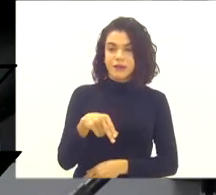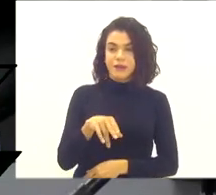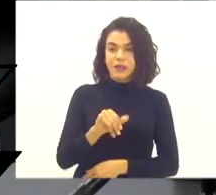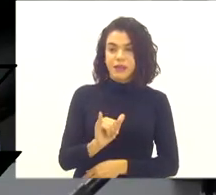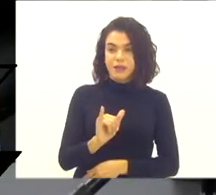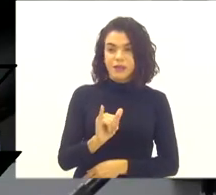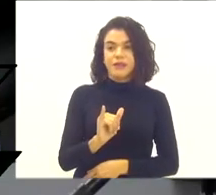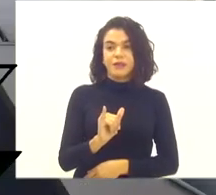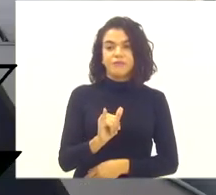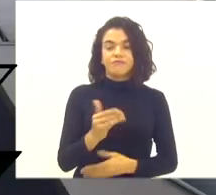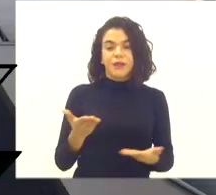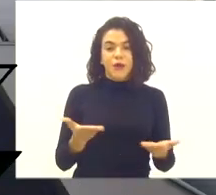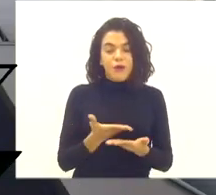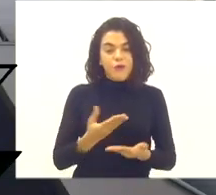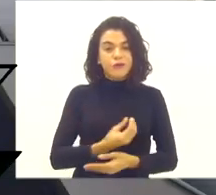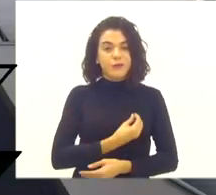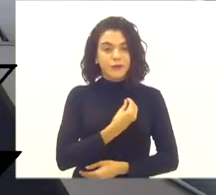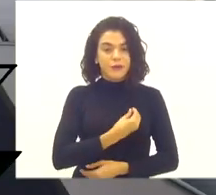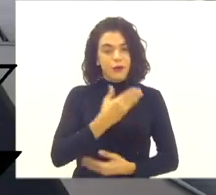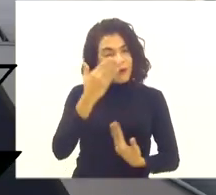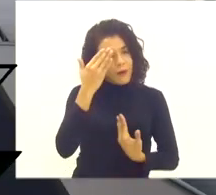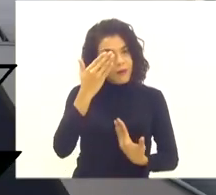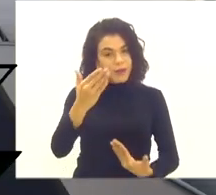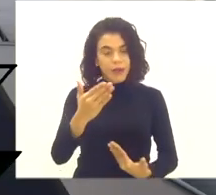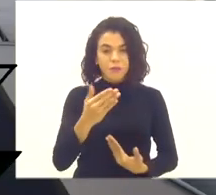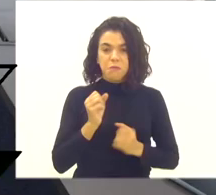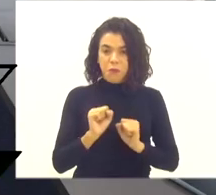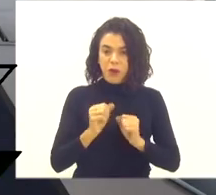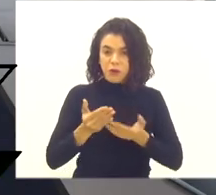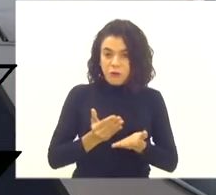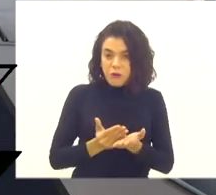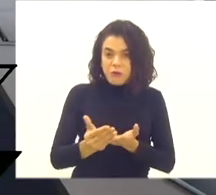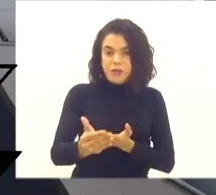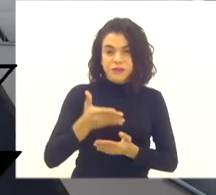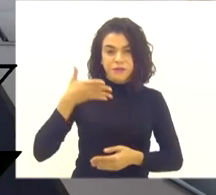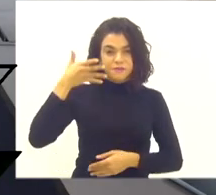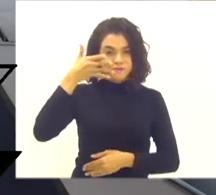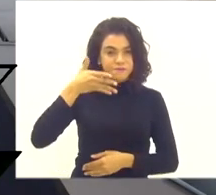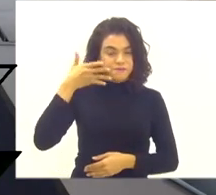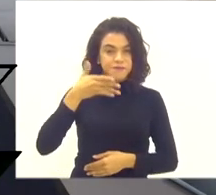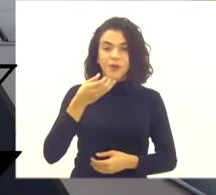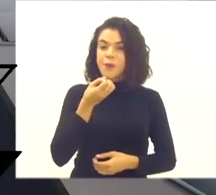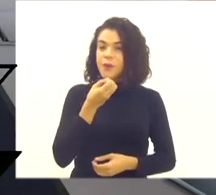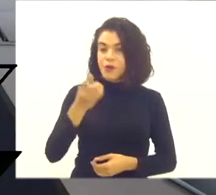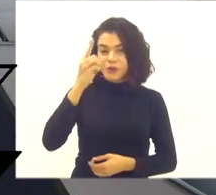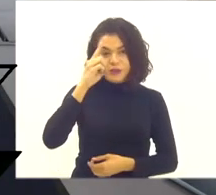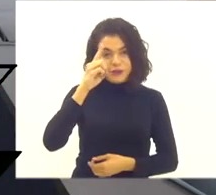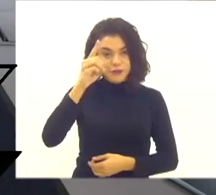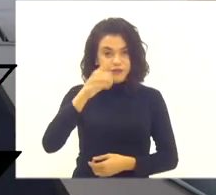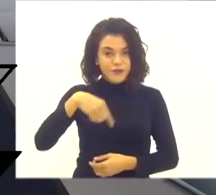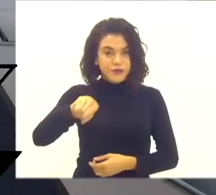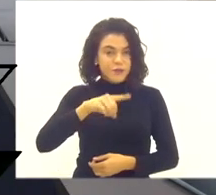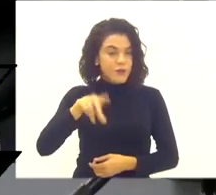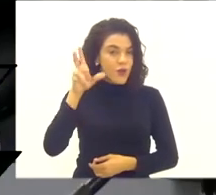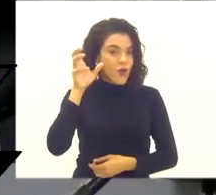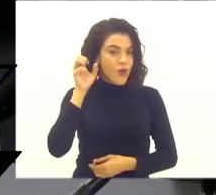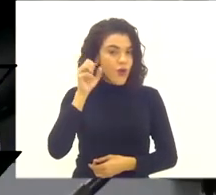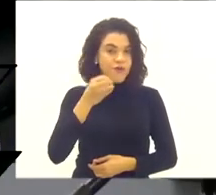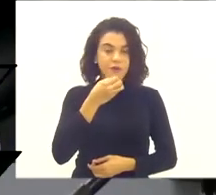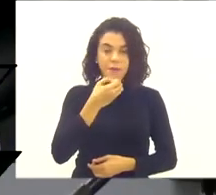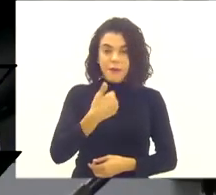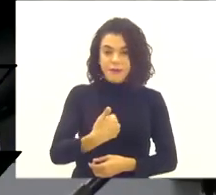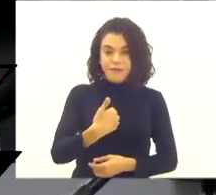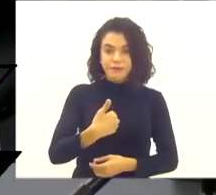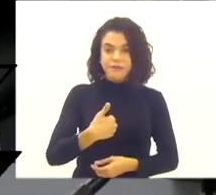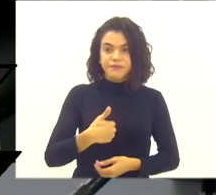estivesse conosco na data de hoje Muitíssimo obrigado pode iniciar sua explanação por favor Bom dia vocês me escutam também tem que chegar um pouquinho